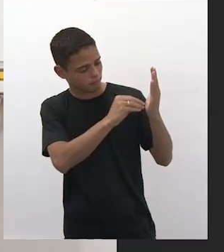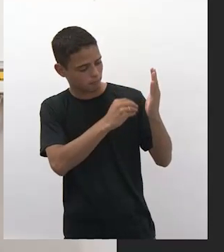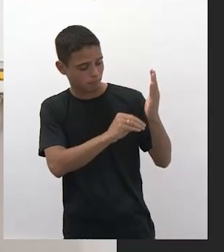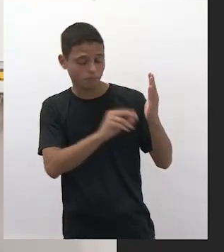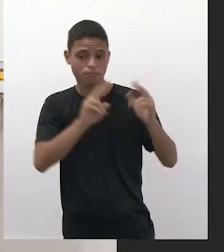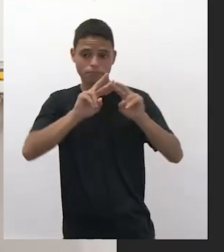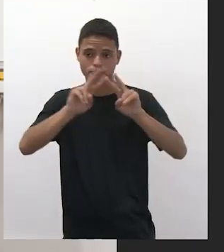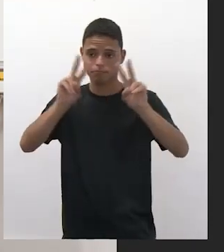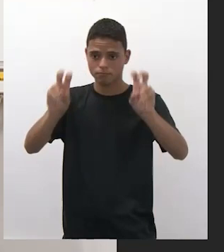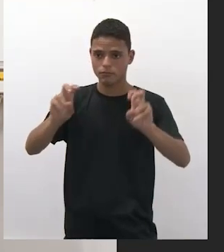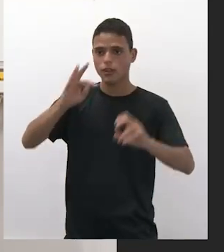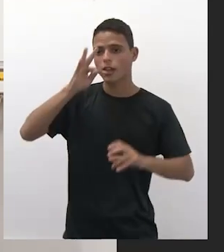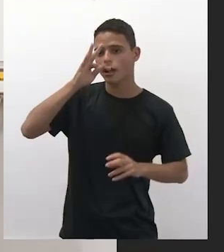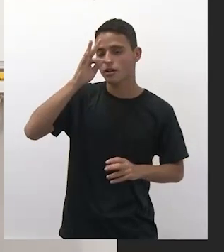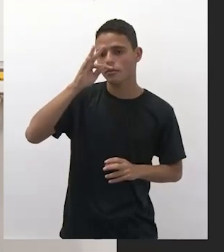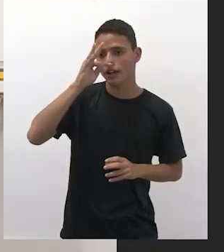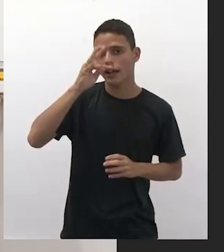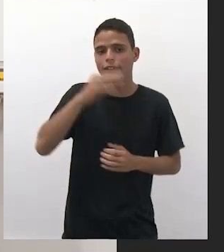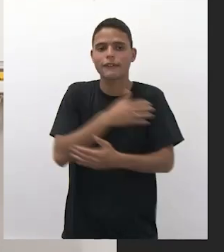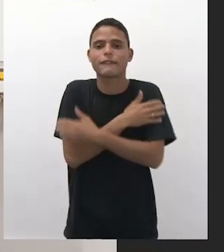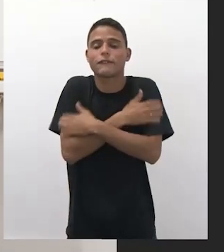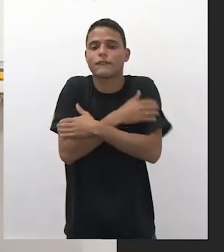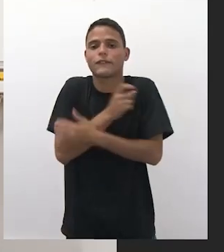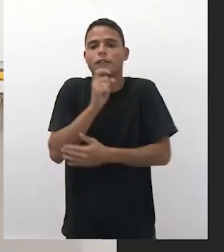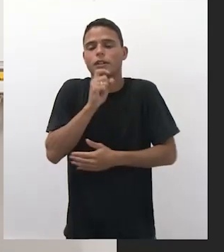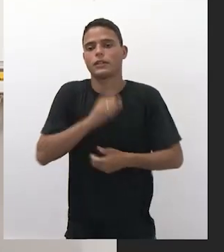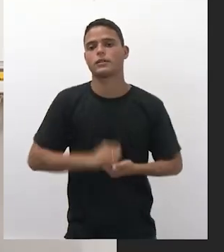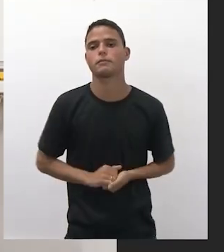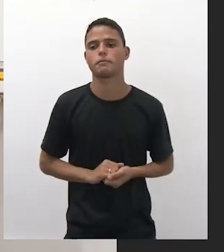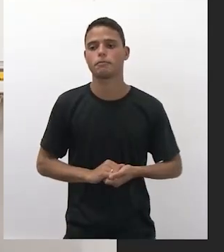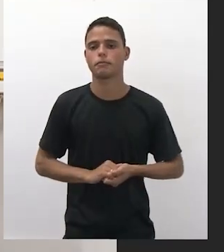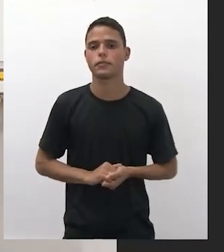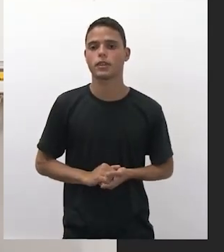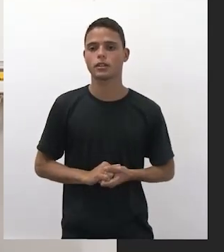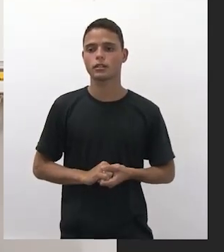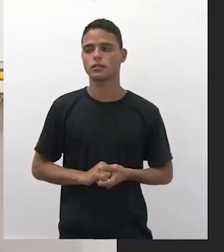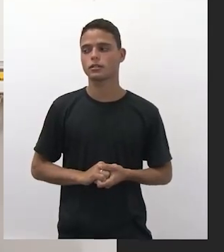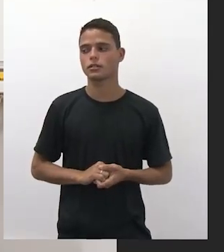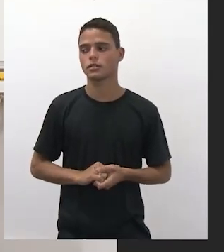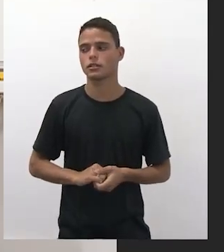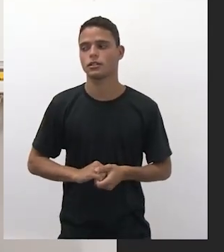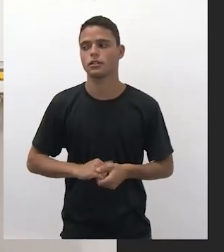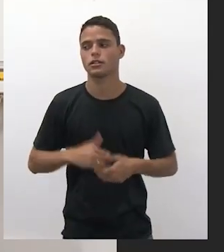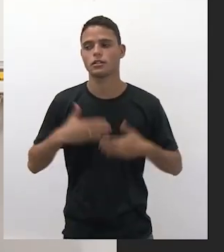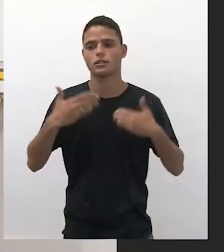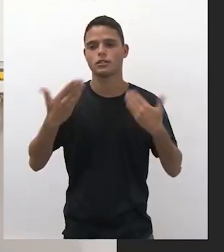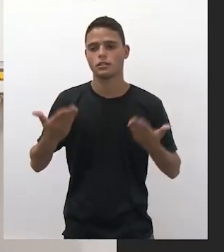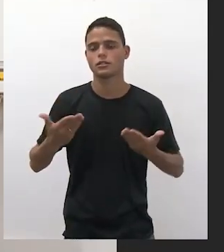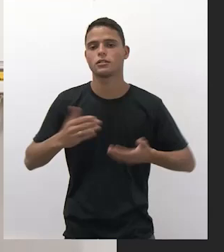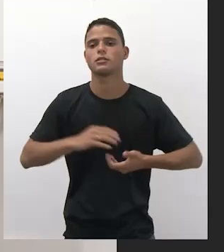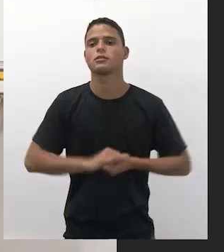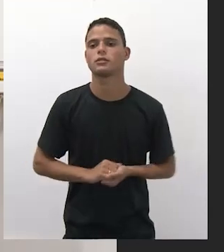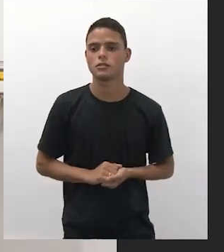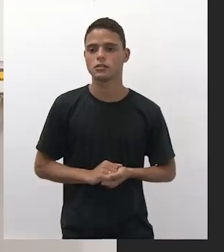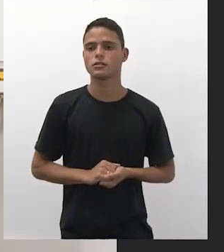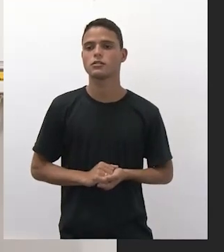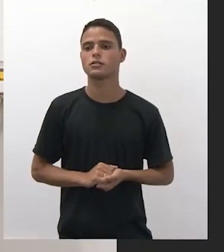do livro. E depois, já na adolescência, ali pelos 12,